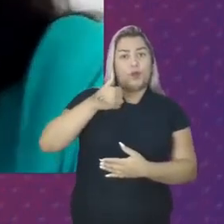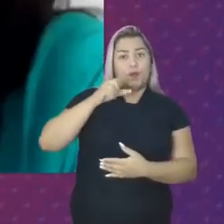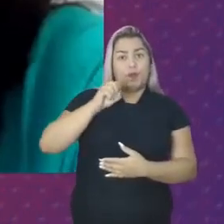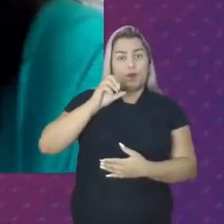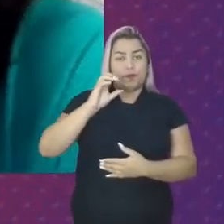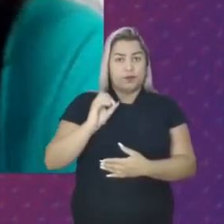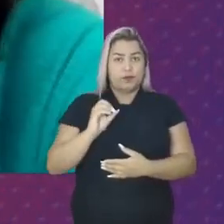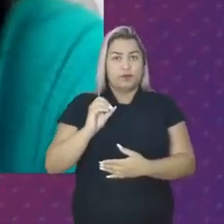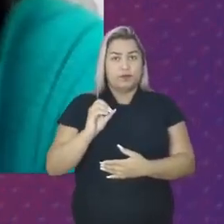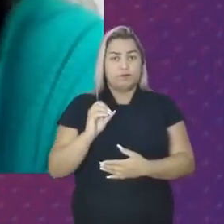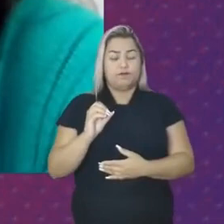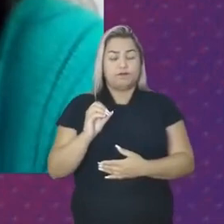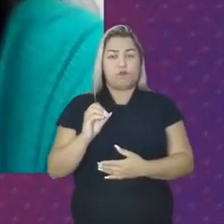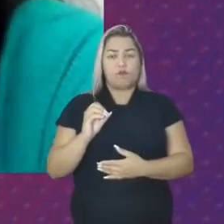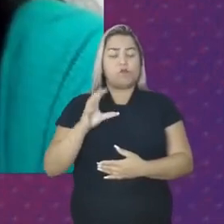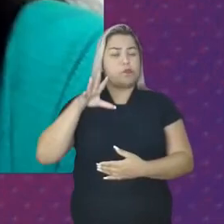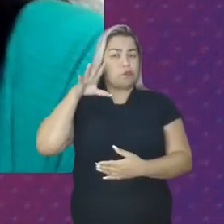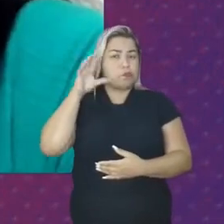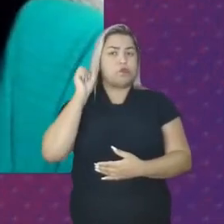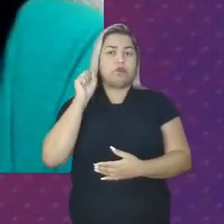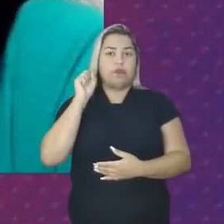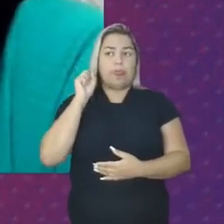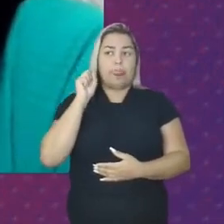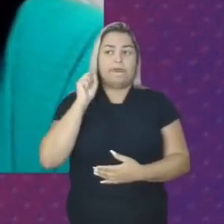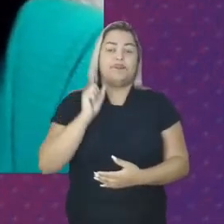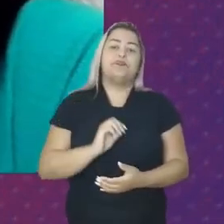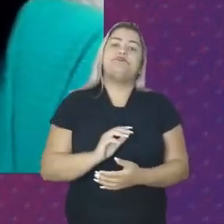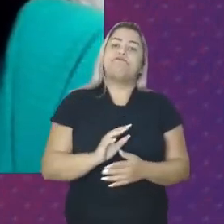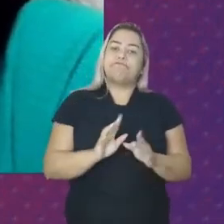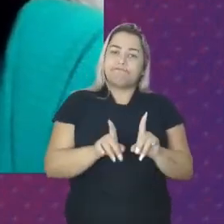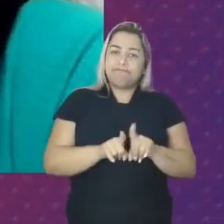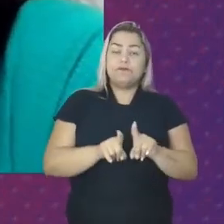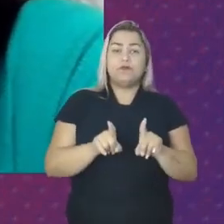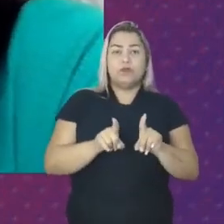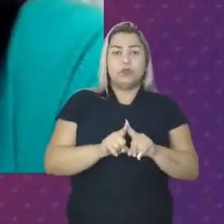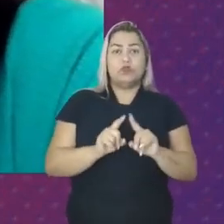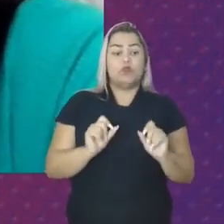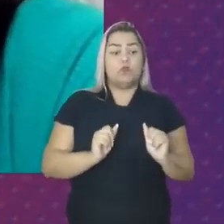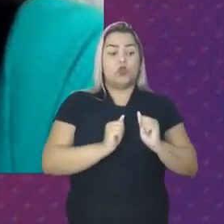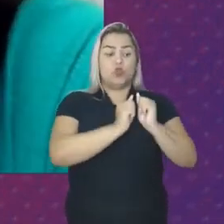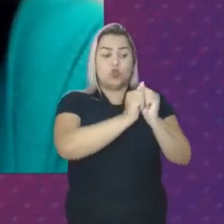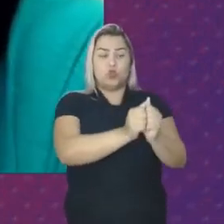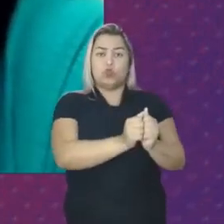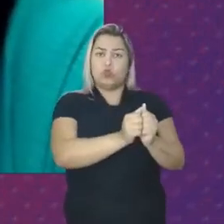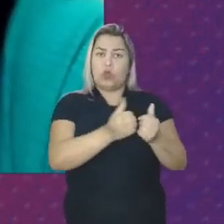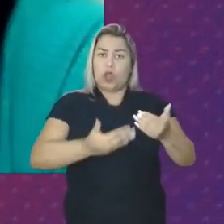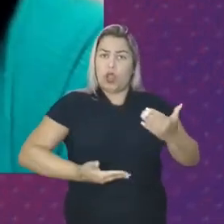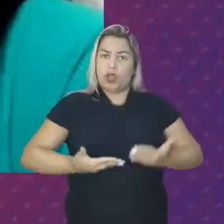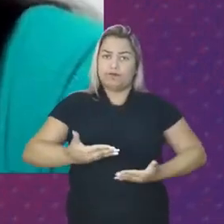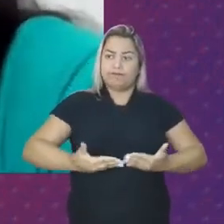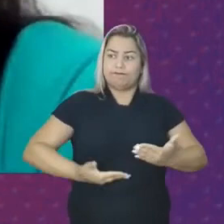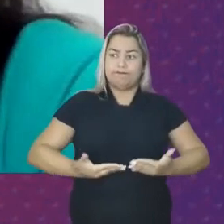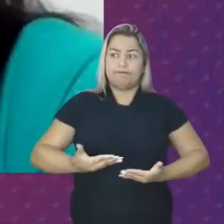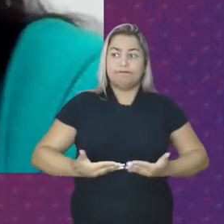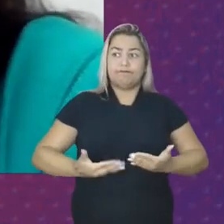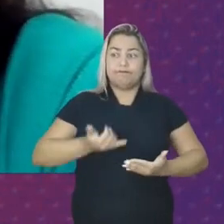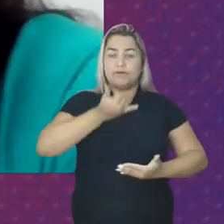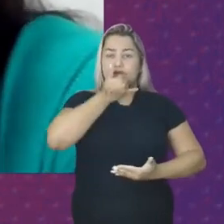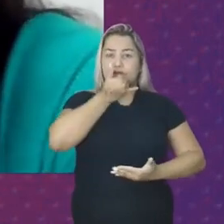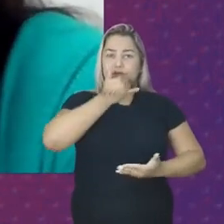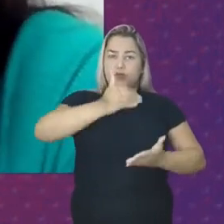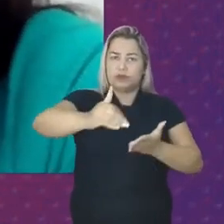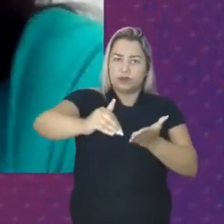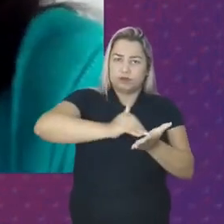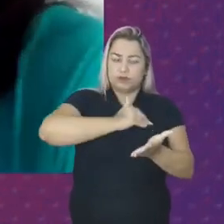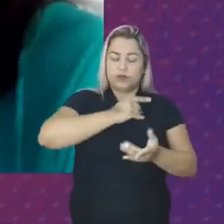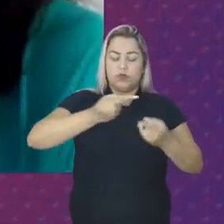pensada no âmbito da ouvidoria e mais tarde também em conjunto com a Secretaria de Enfrentamento à Violência